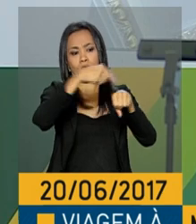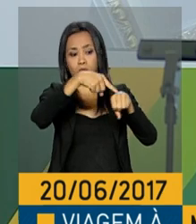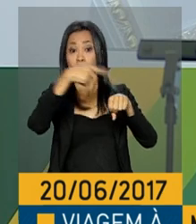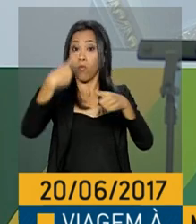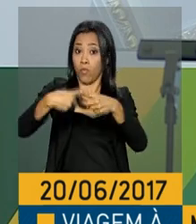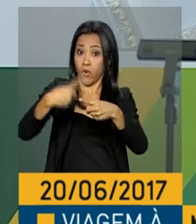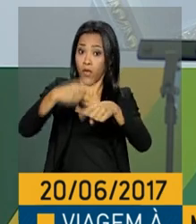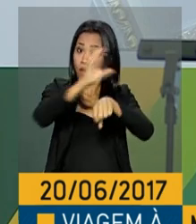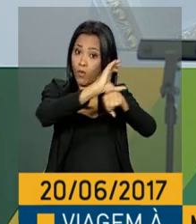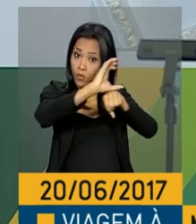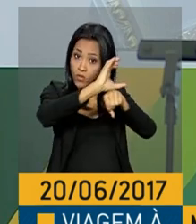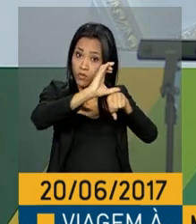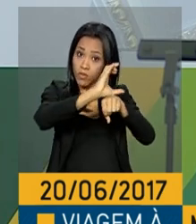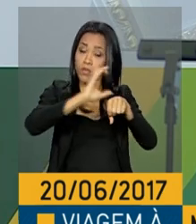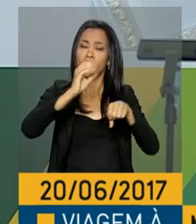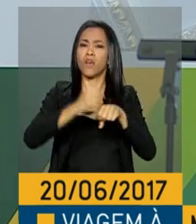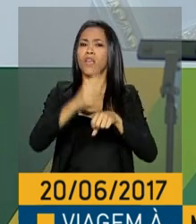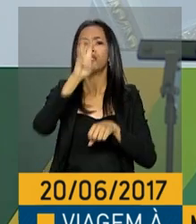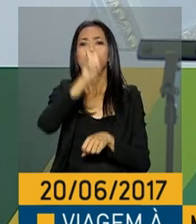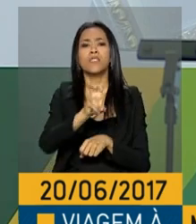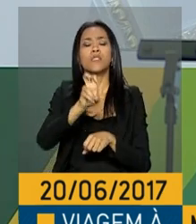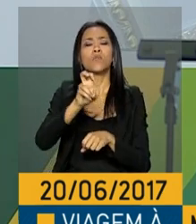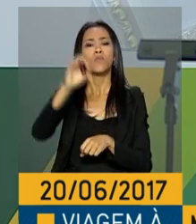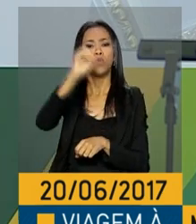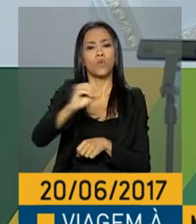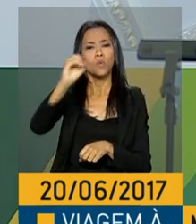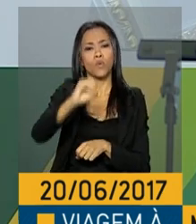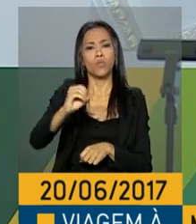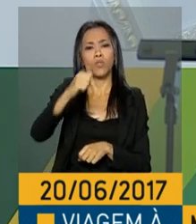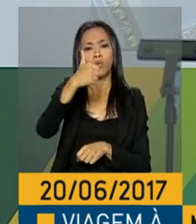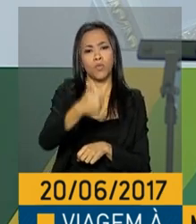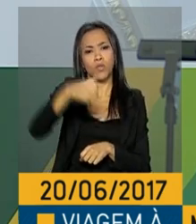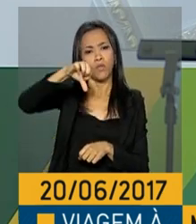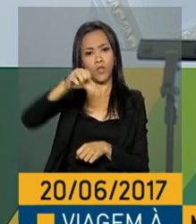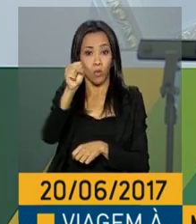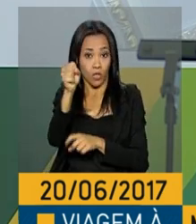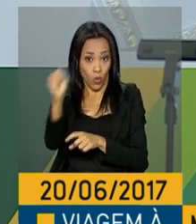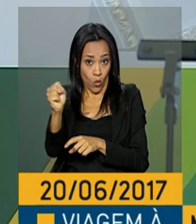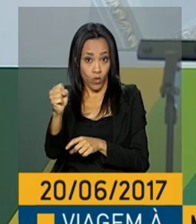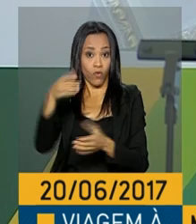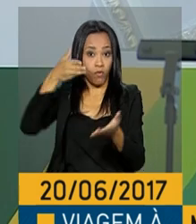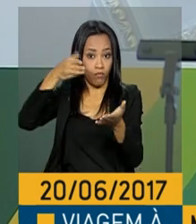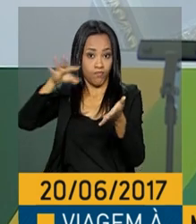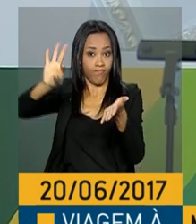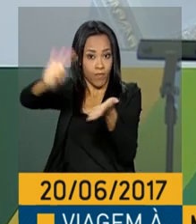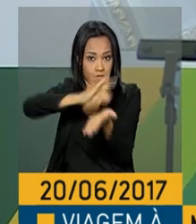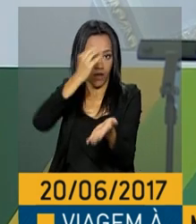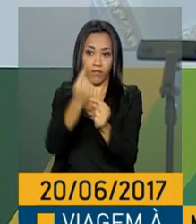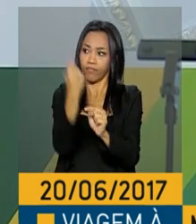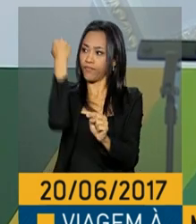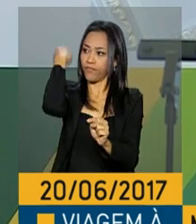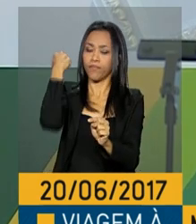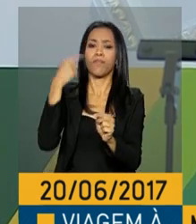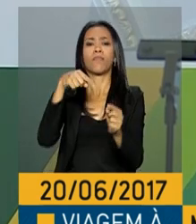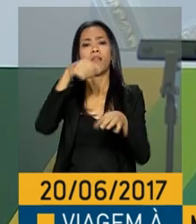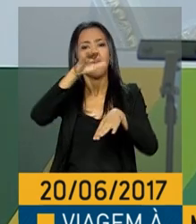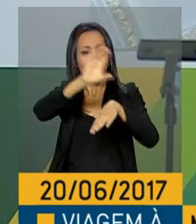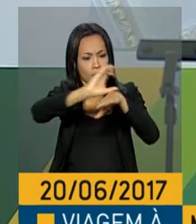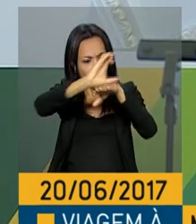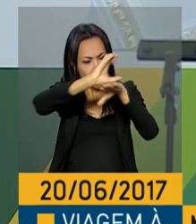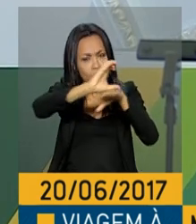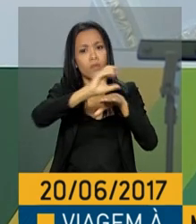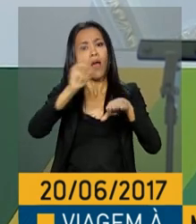Constituição, promulgada em 5 de outubro de 1988, determinou o prestigiamento da iniciativa